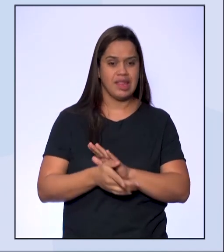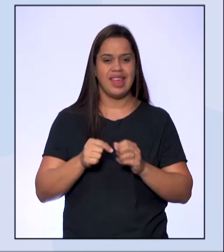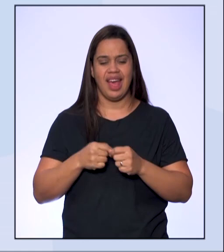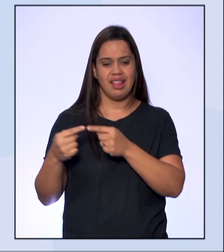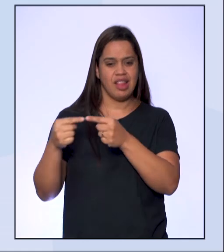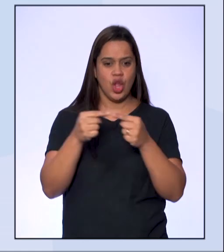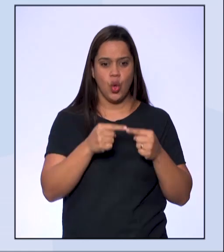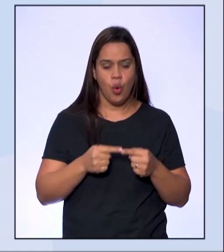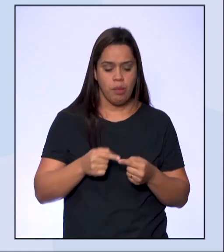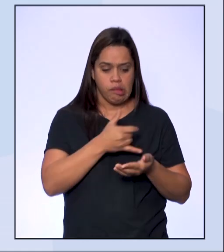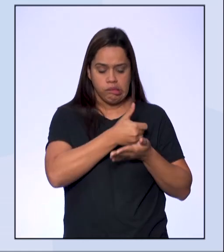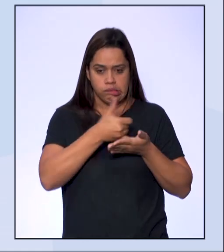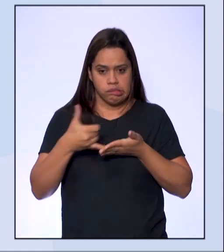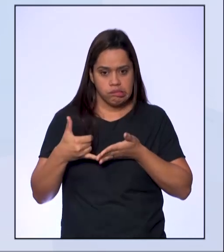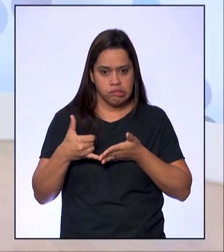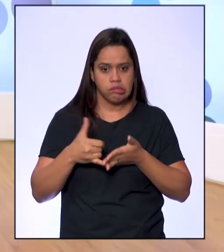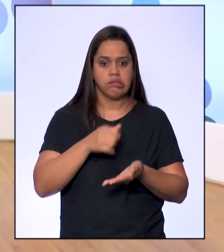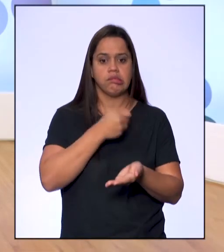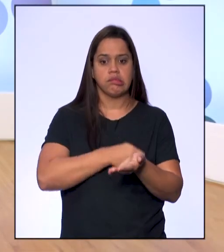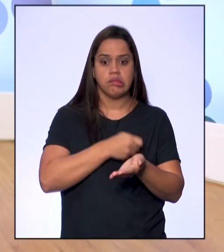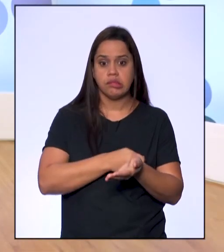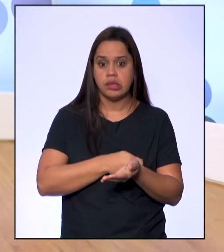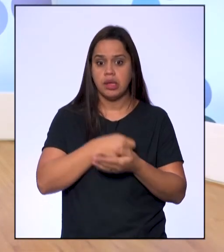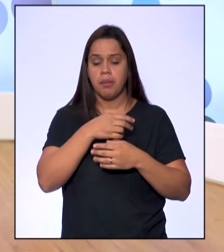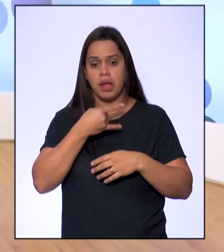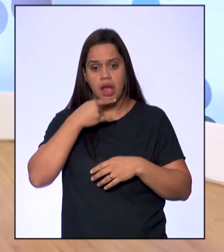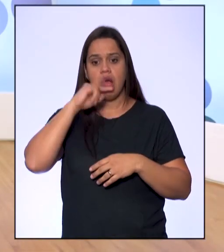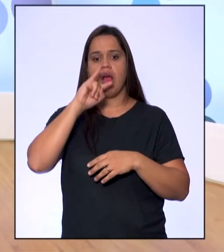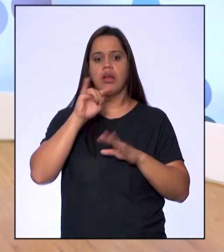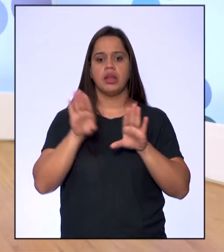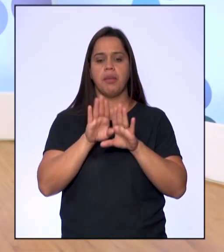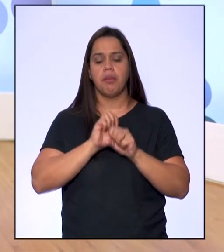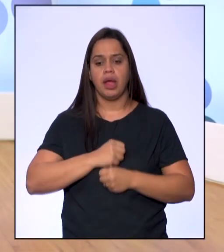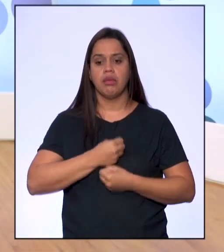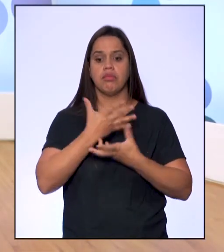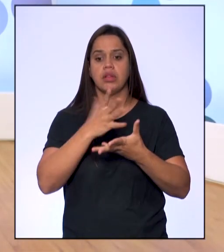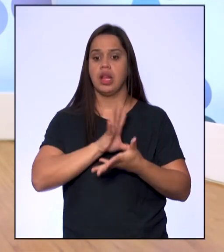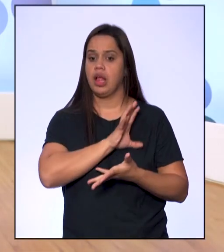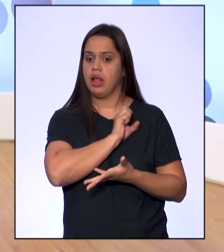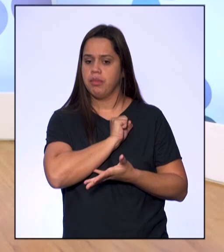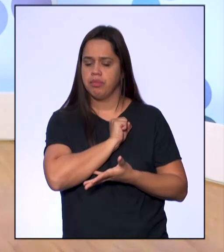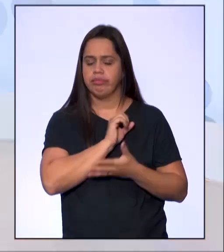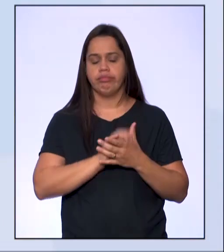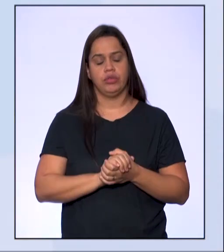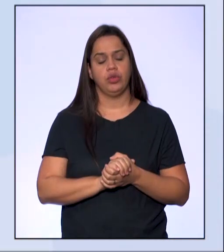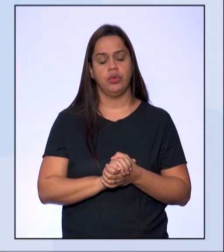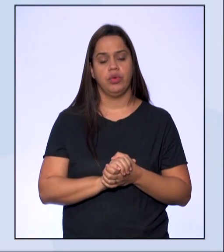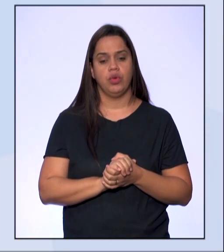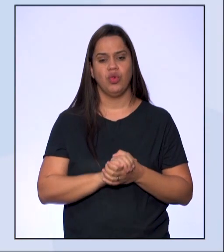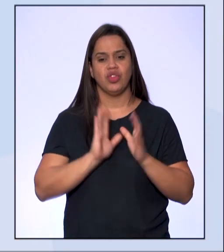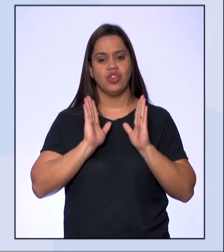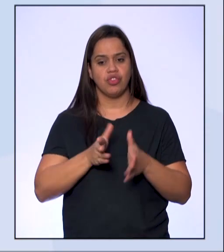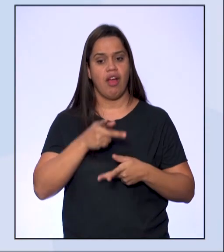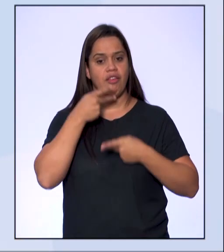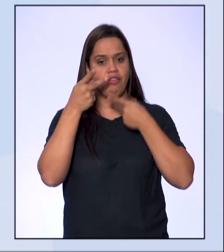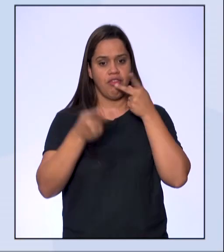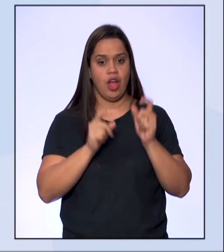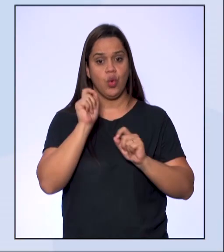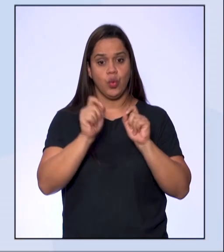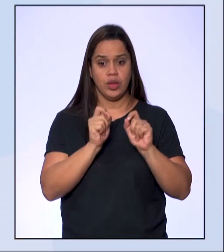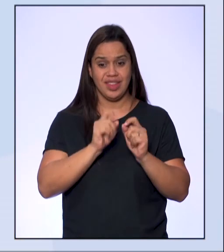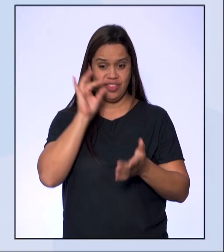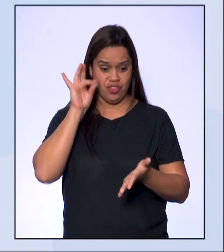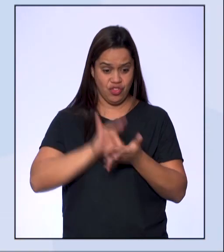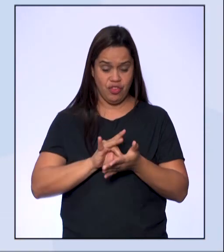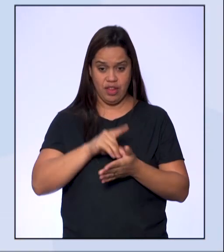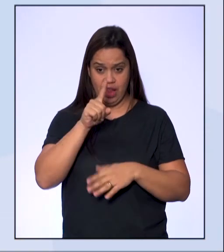álcool, à declaração de amor, etc. Segundo o velho clichê, o que realmente importa